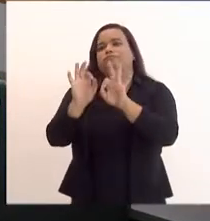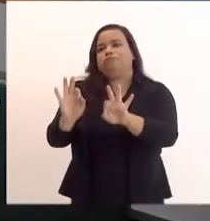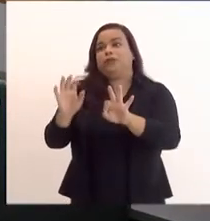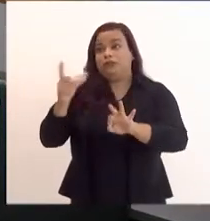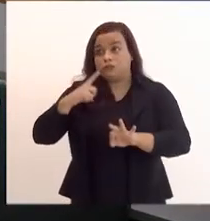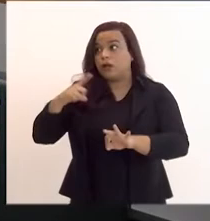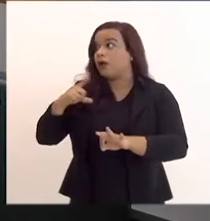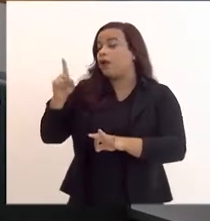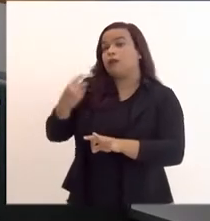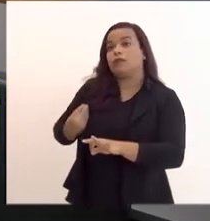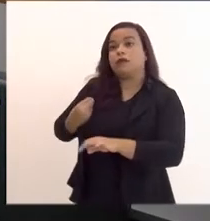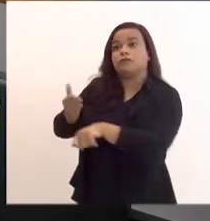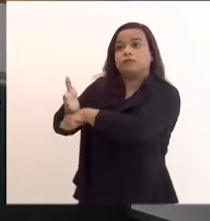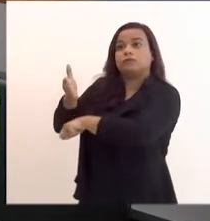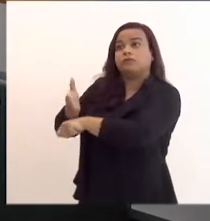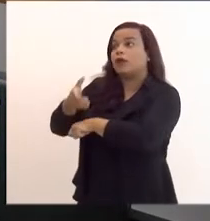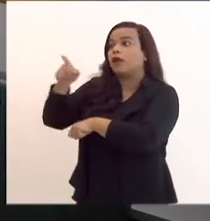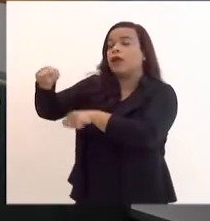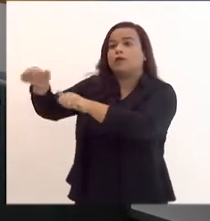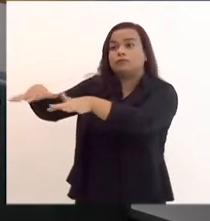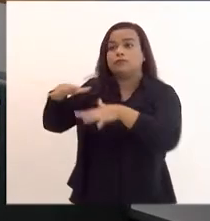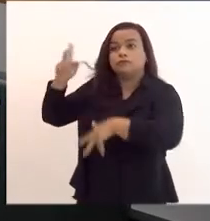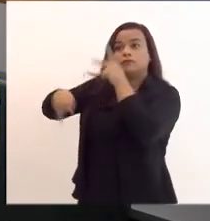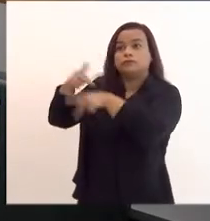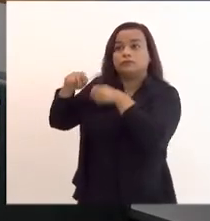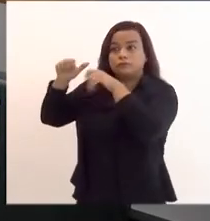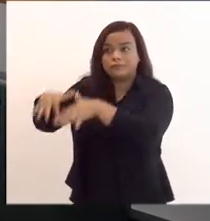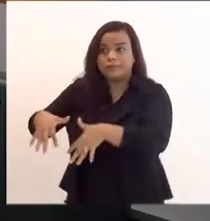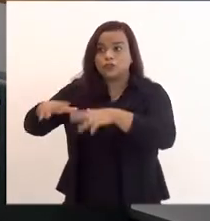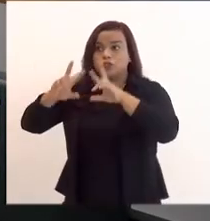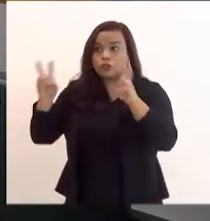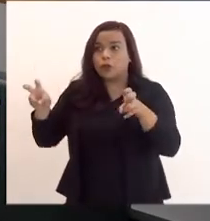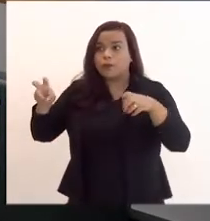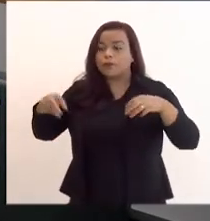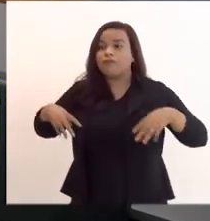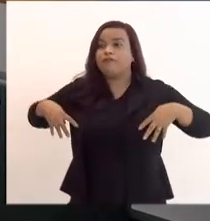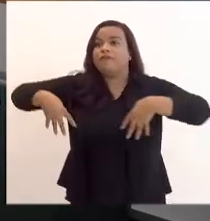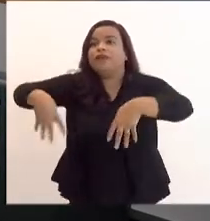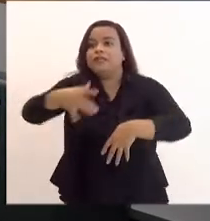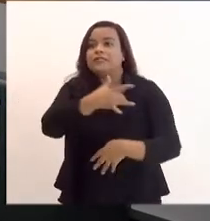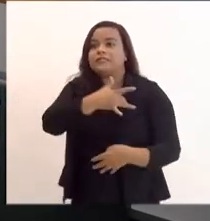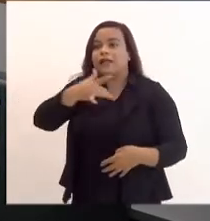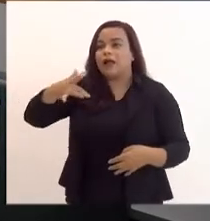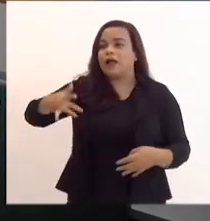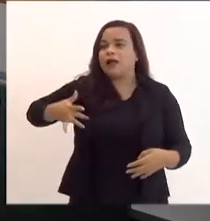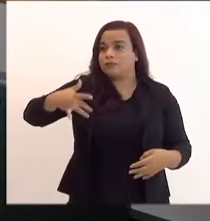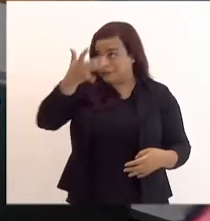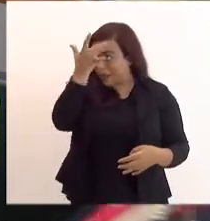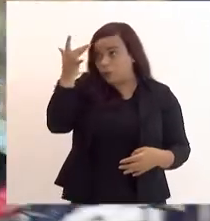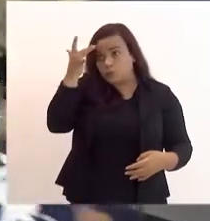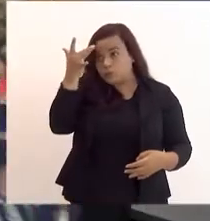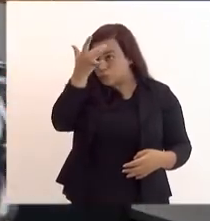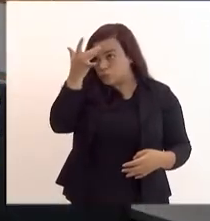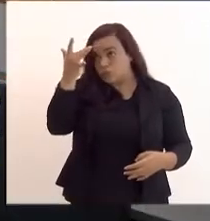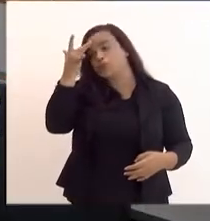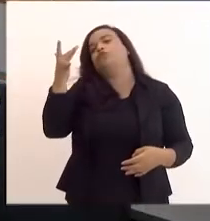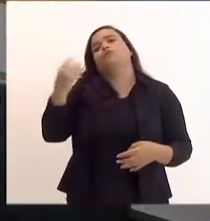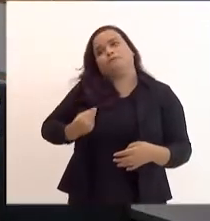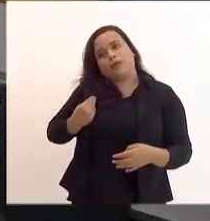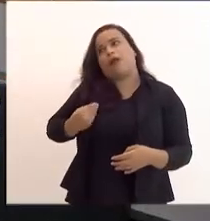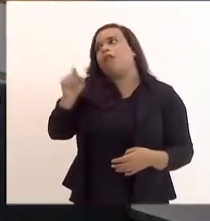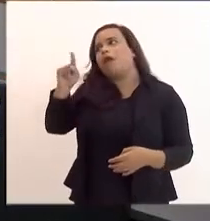pública da Frente da Saúde Mental, aqui mesmo, presencial também, importante.